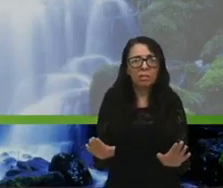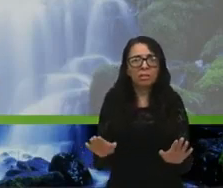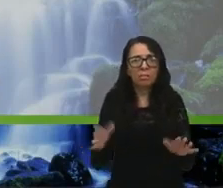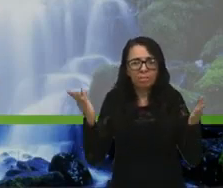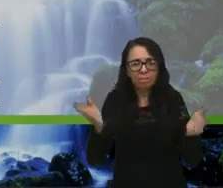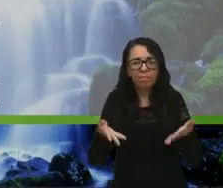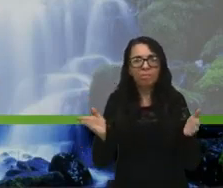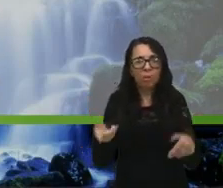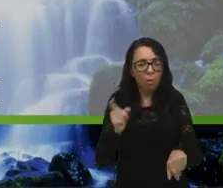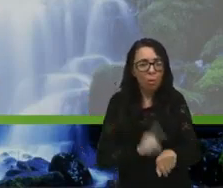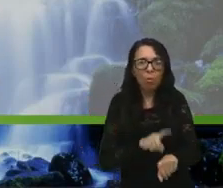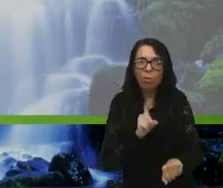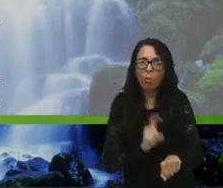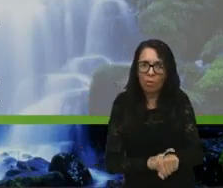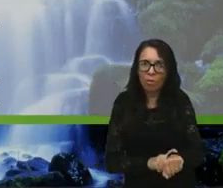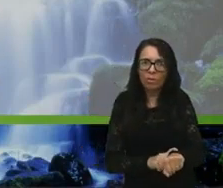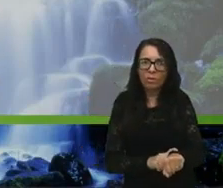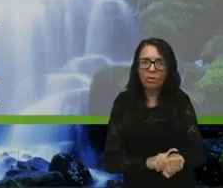egoístas.